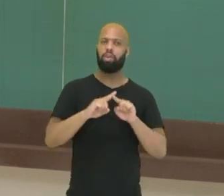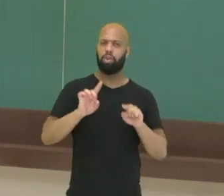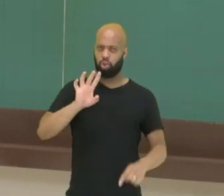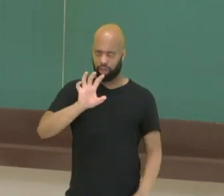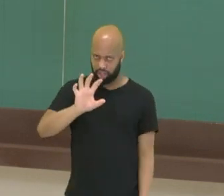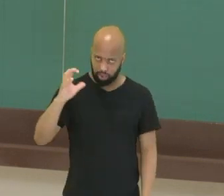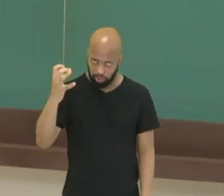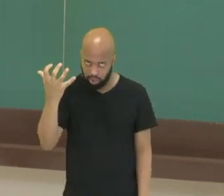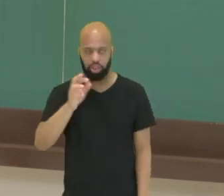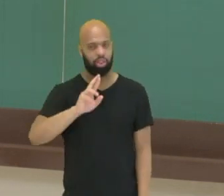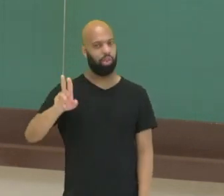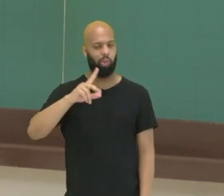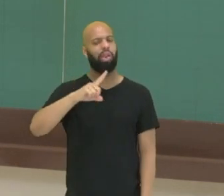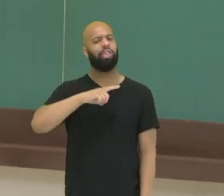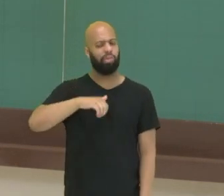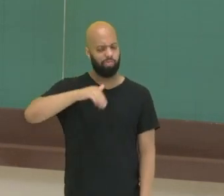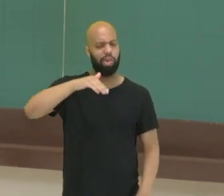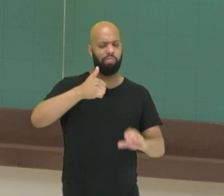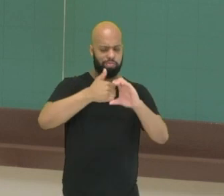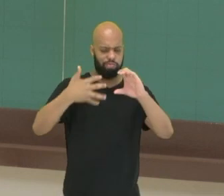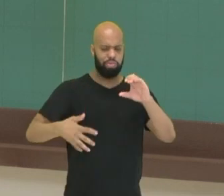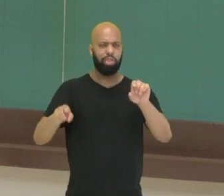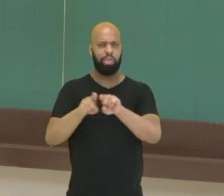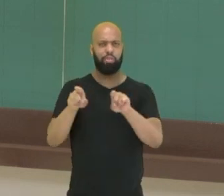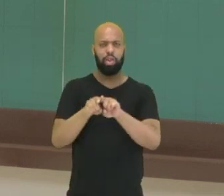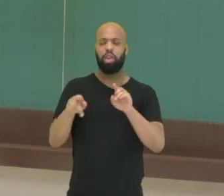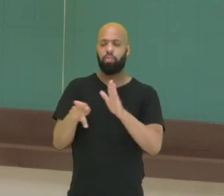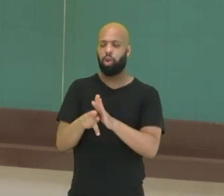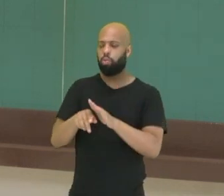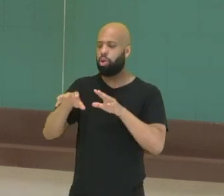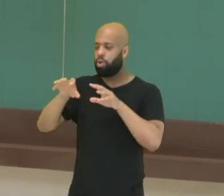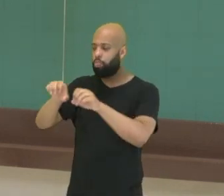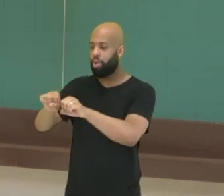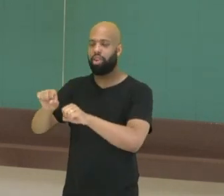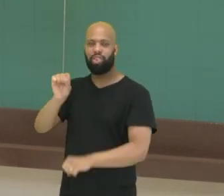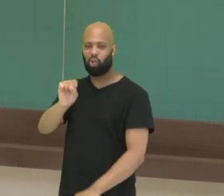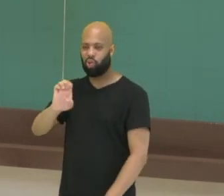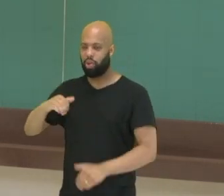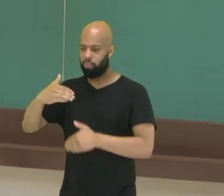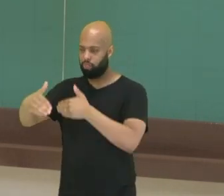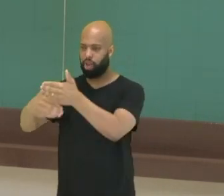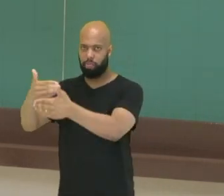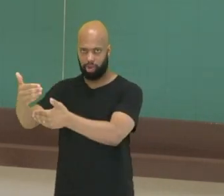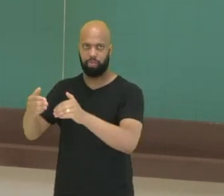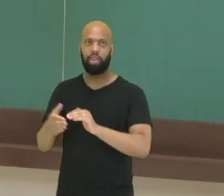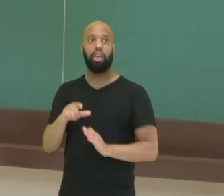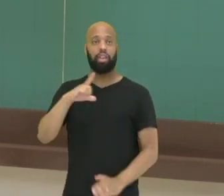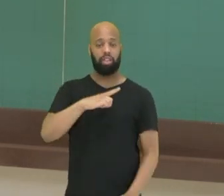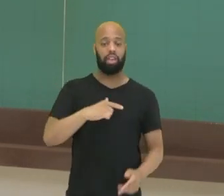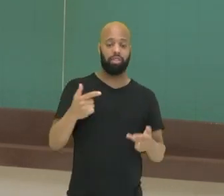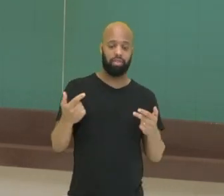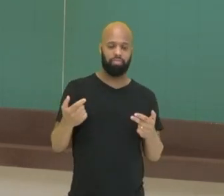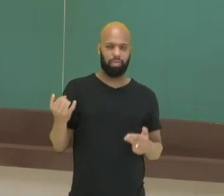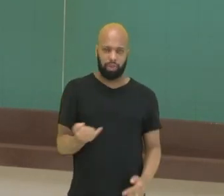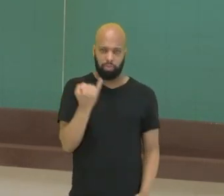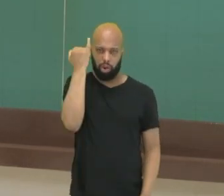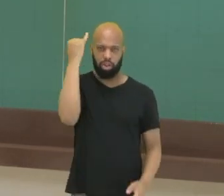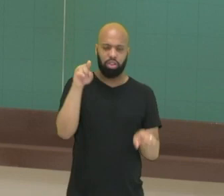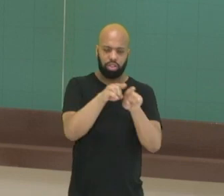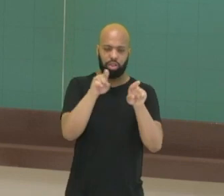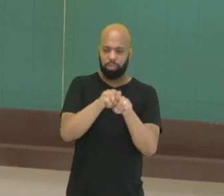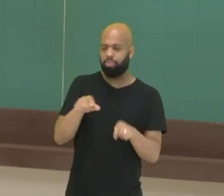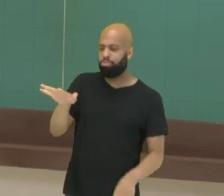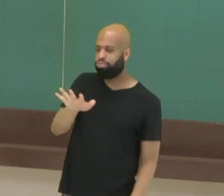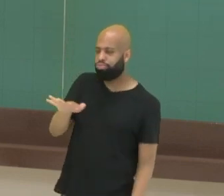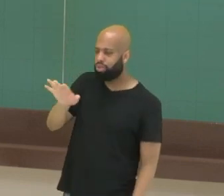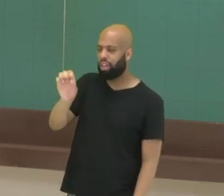que nós tivemos de características da ocupação do Sudeste. Nós temos outro ponto bem importante quando se fala de ocupação da